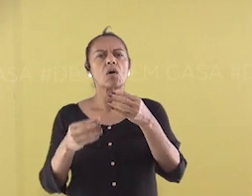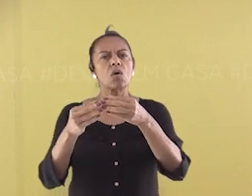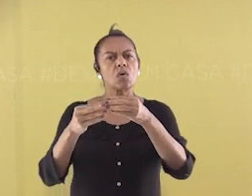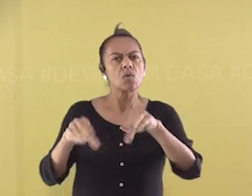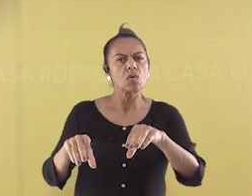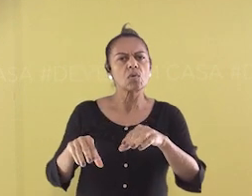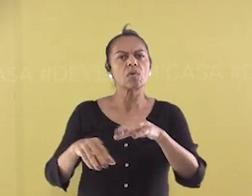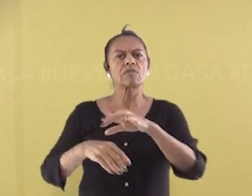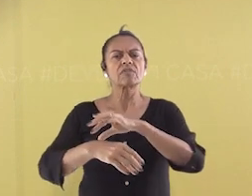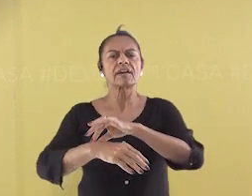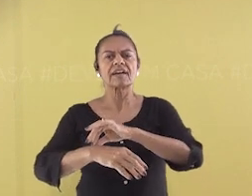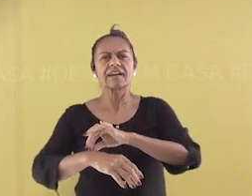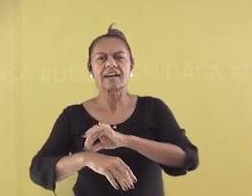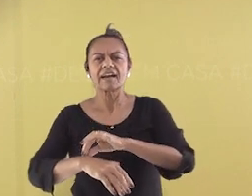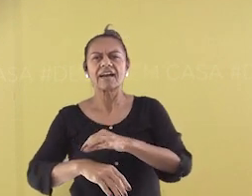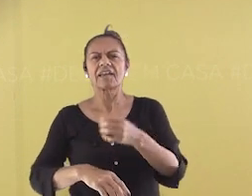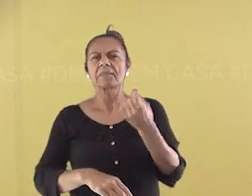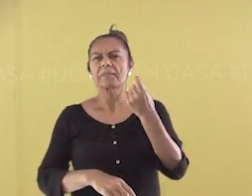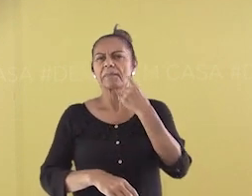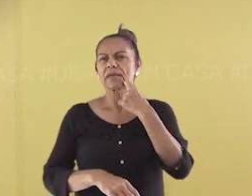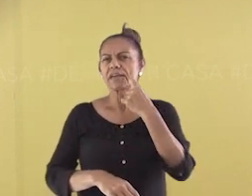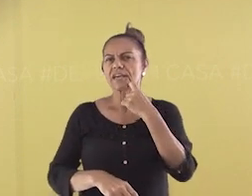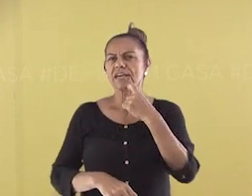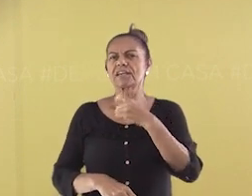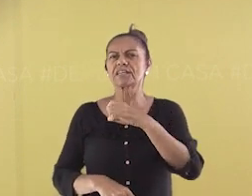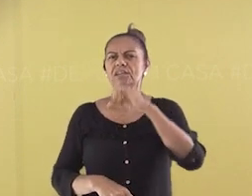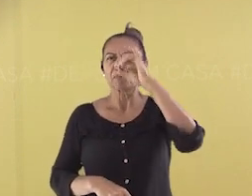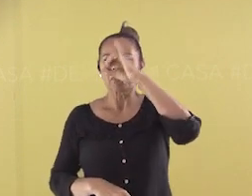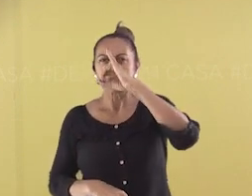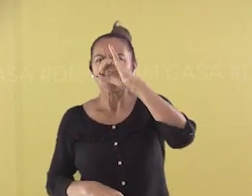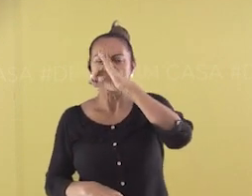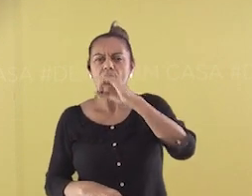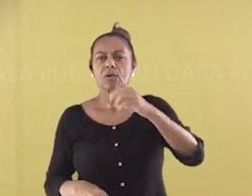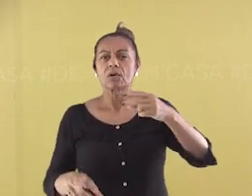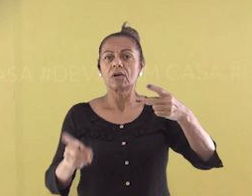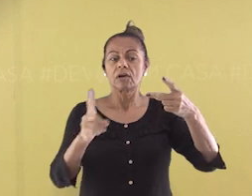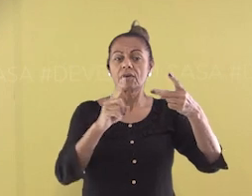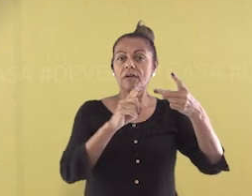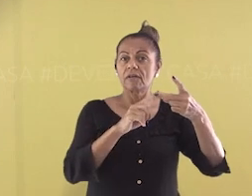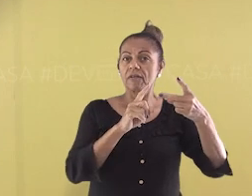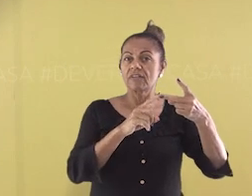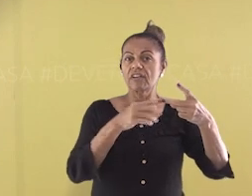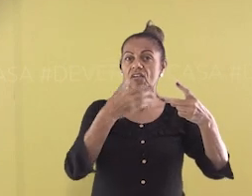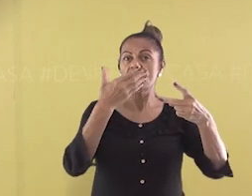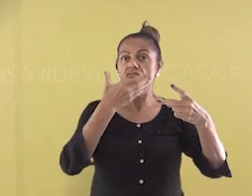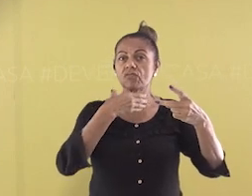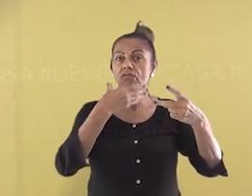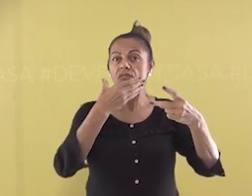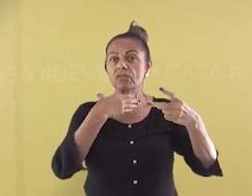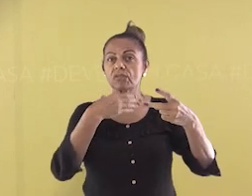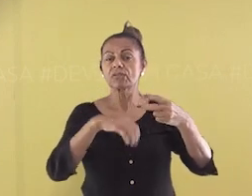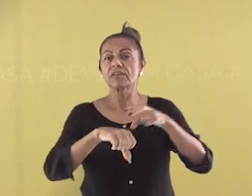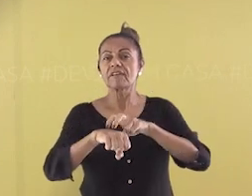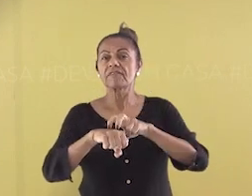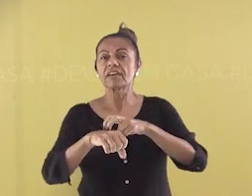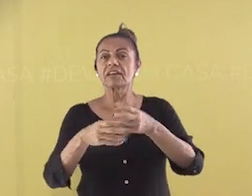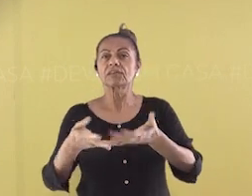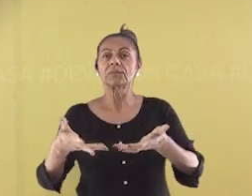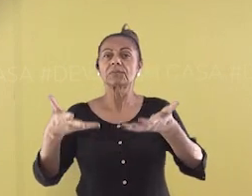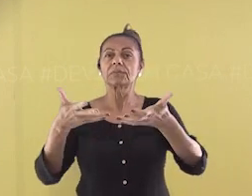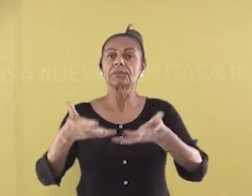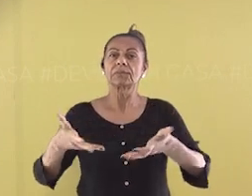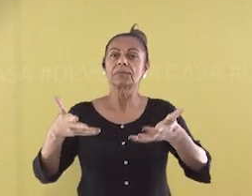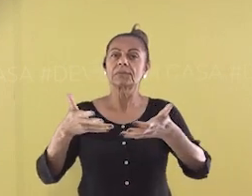peixes, bois, vacas, porcos. Origem vegetal são as frutas, verduras, legumes que